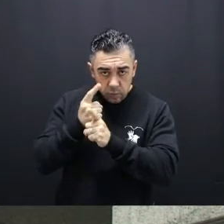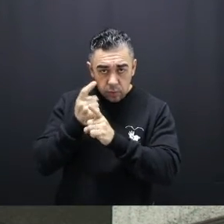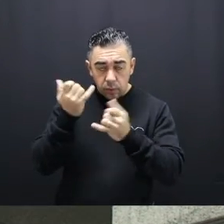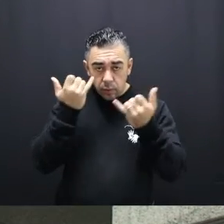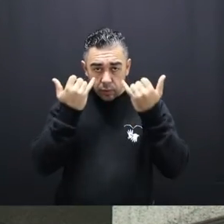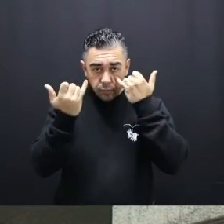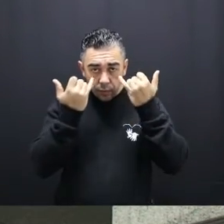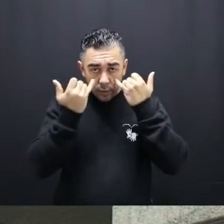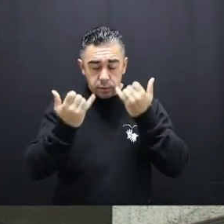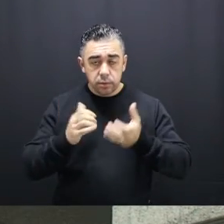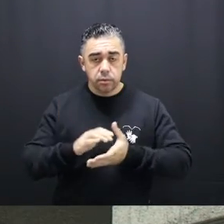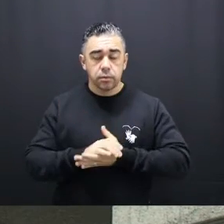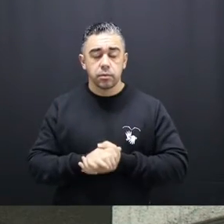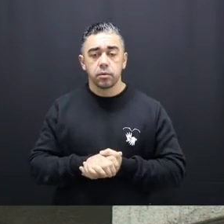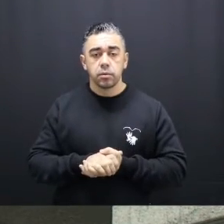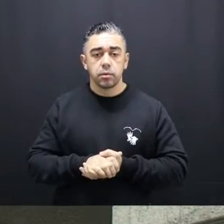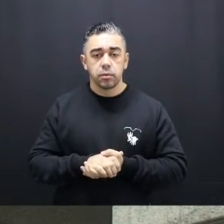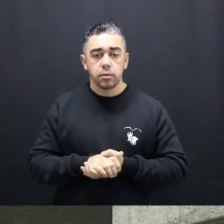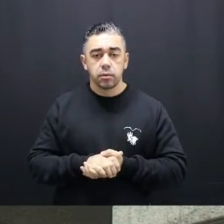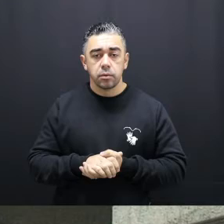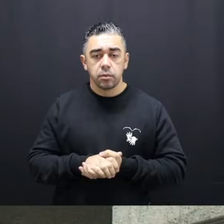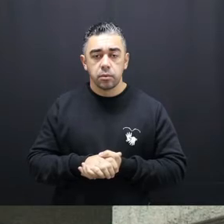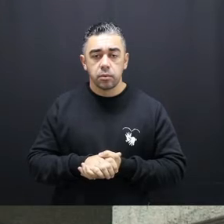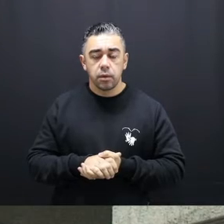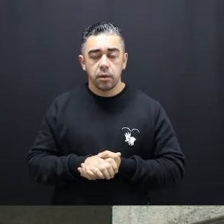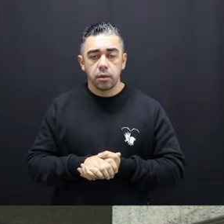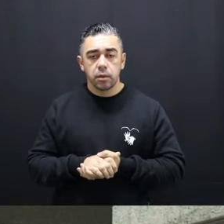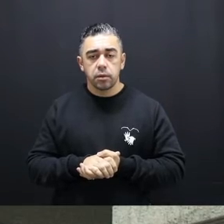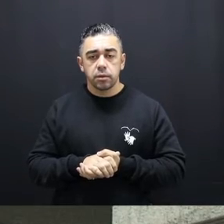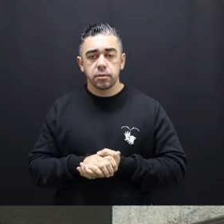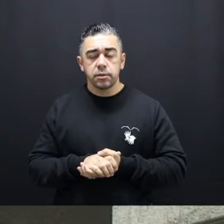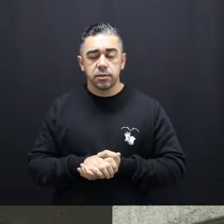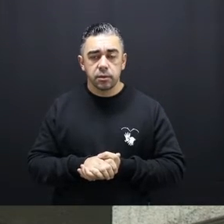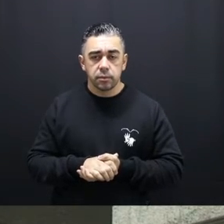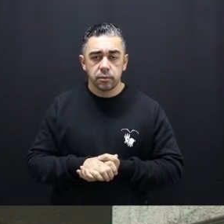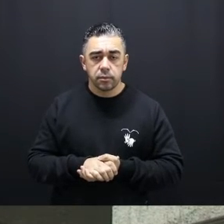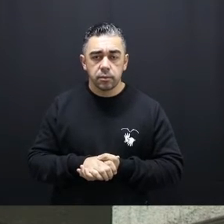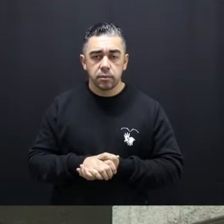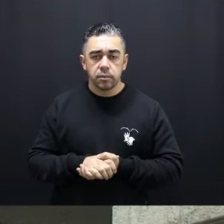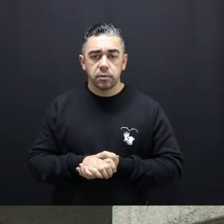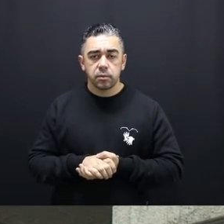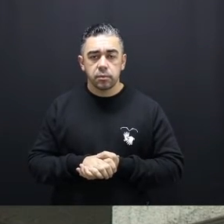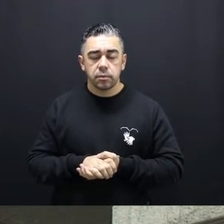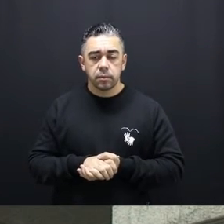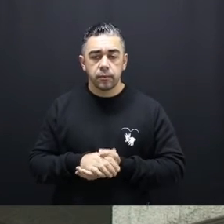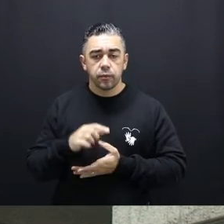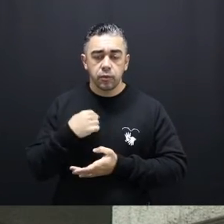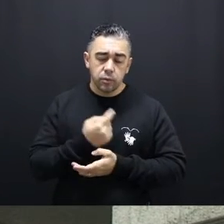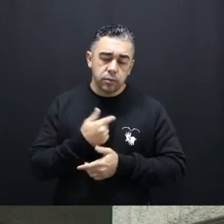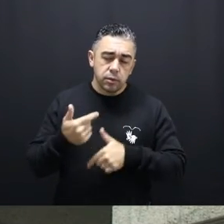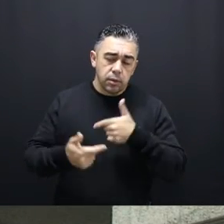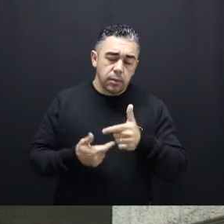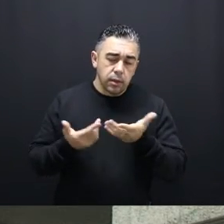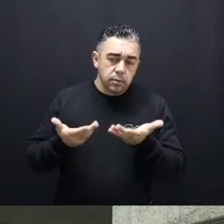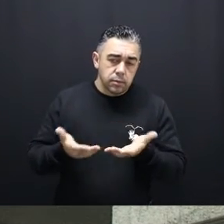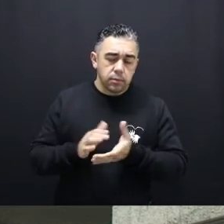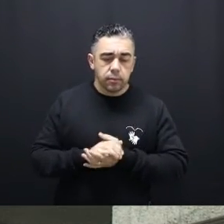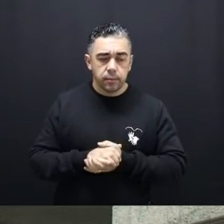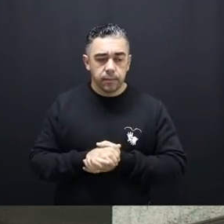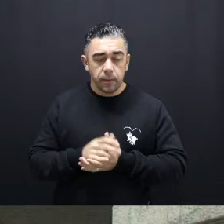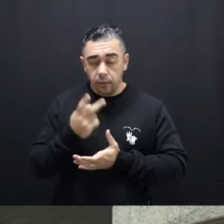informações aqui e isso é normal gerência não quer dizer que não sejamos eficiente o nosso trabalho tá